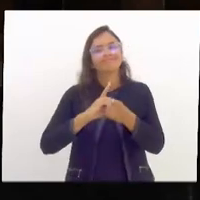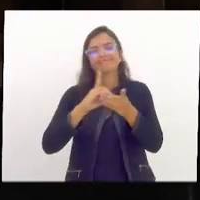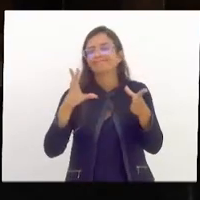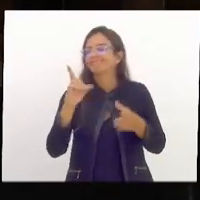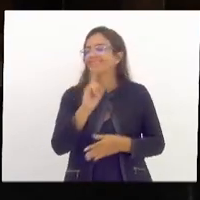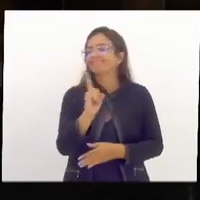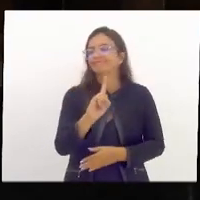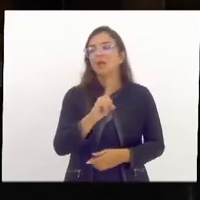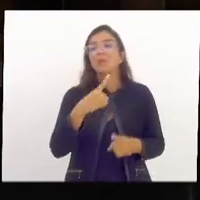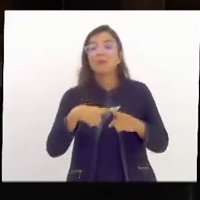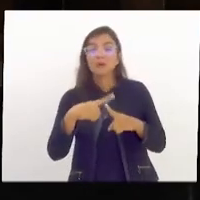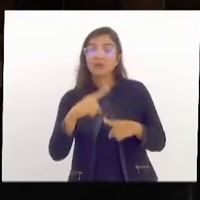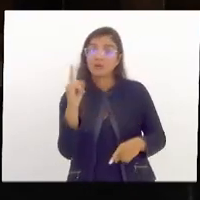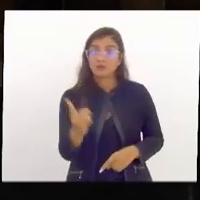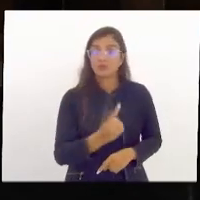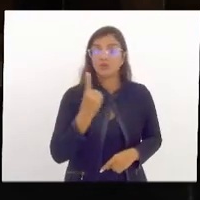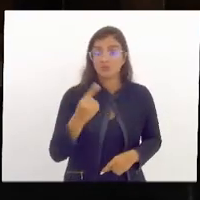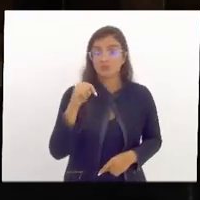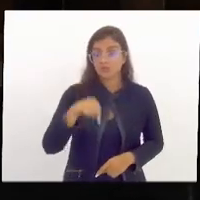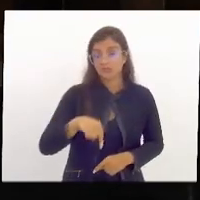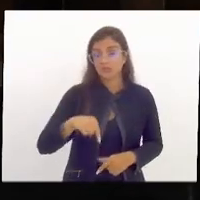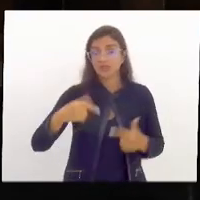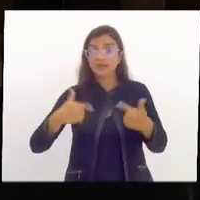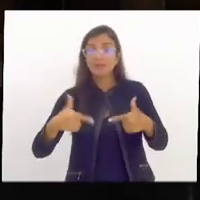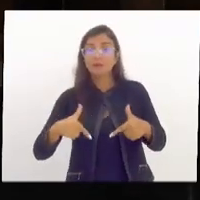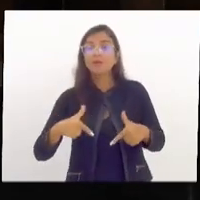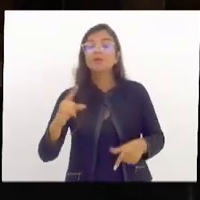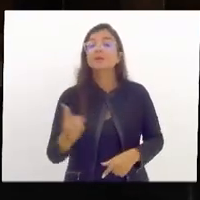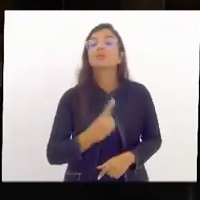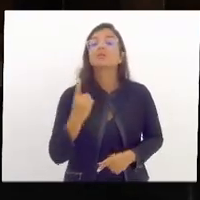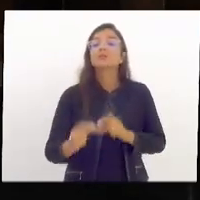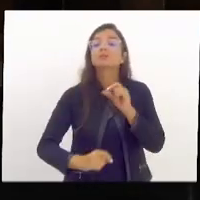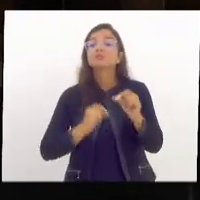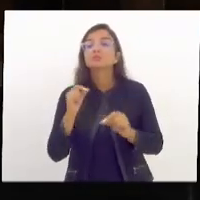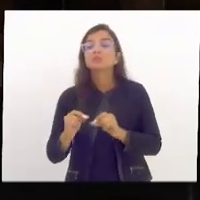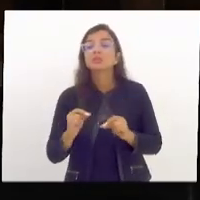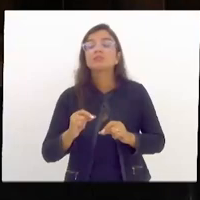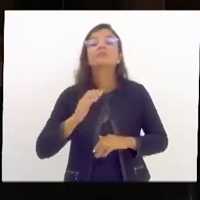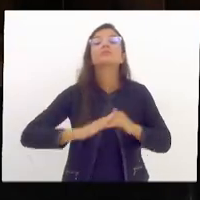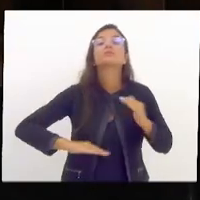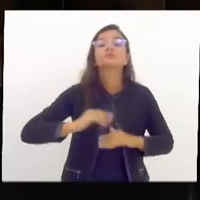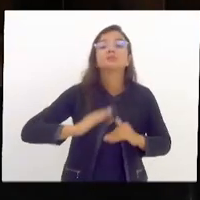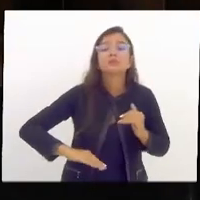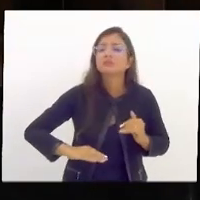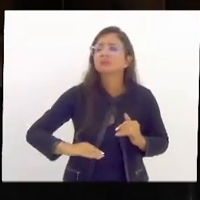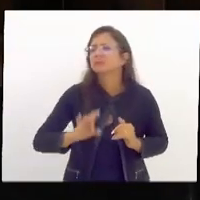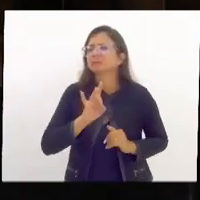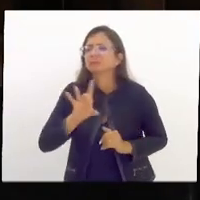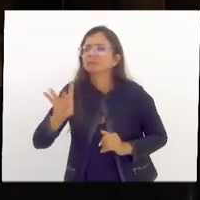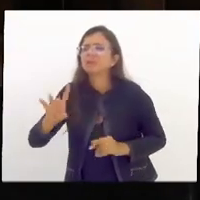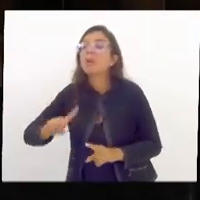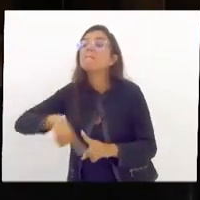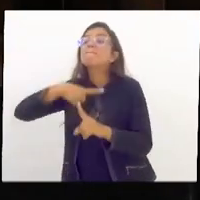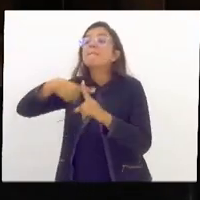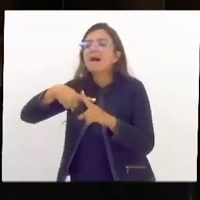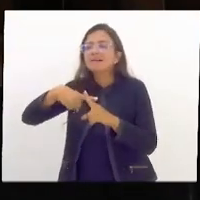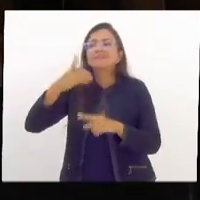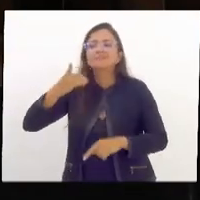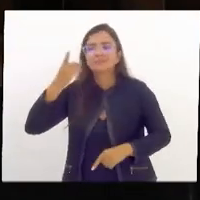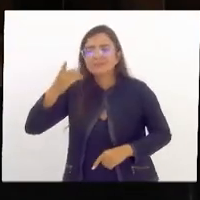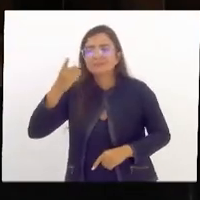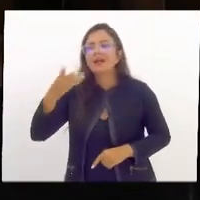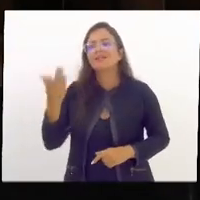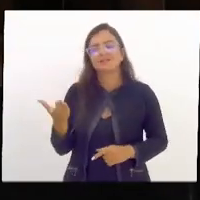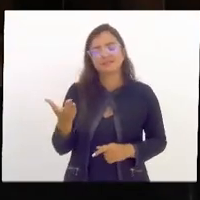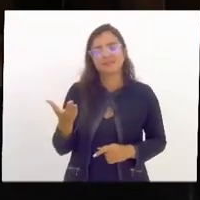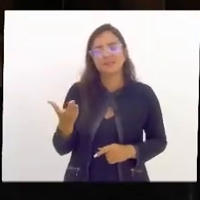porque todos nós que aqui estamos nessa casa, tenho certeza que temos uma profissão para além de parlamentar. Parlamentar